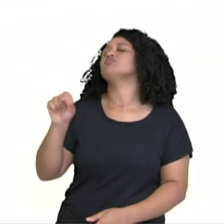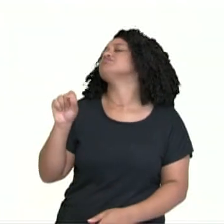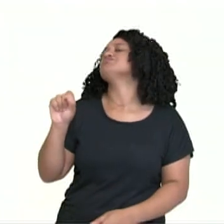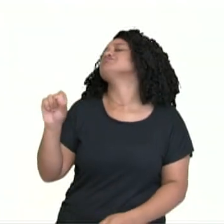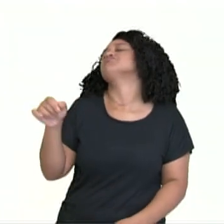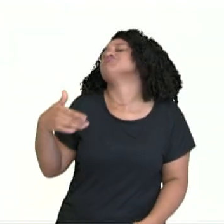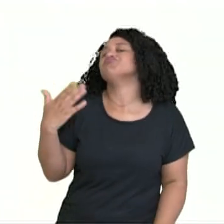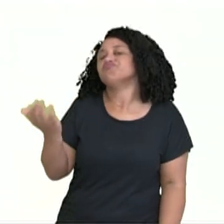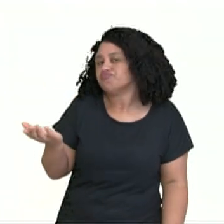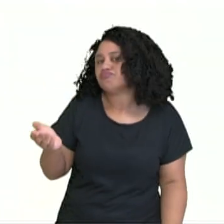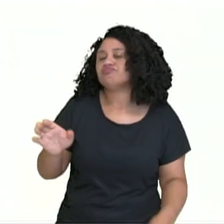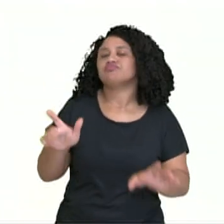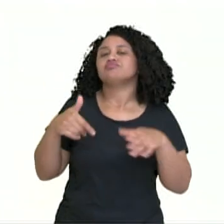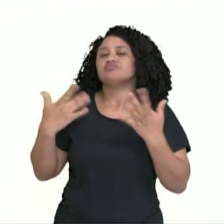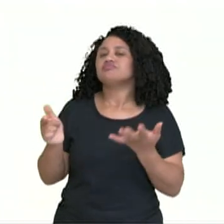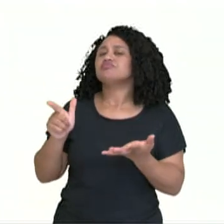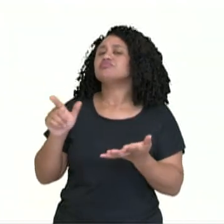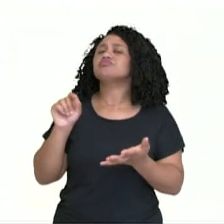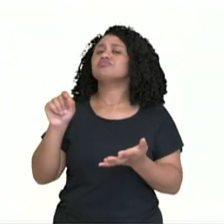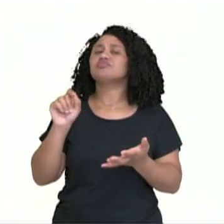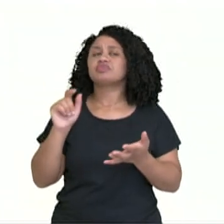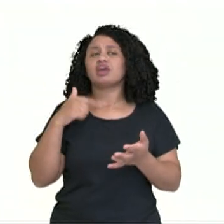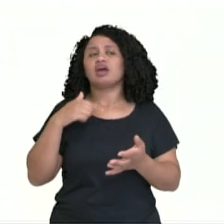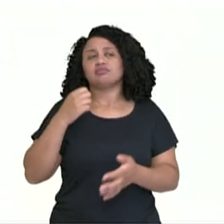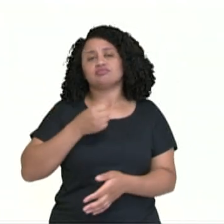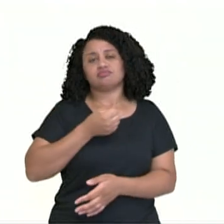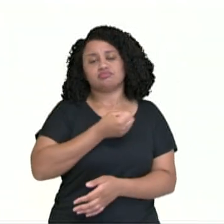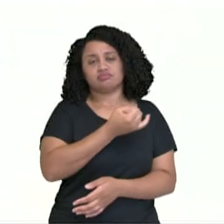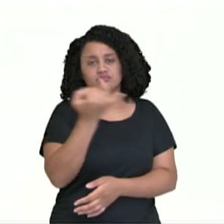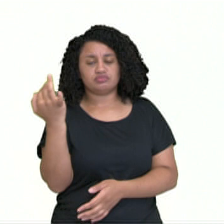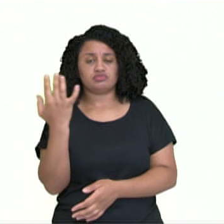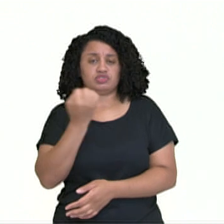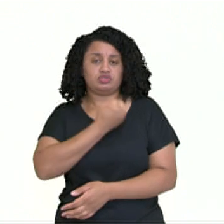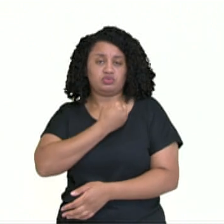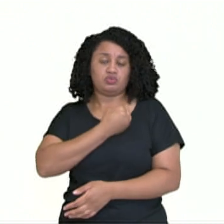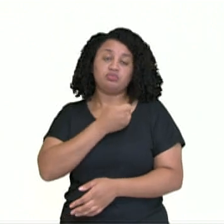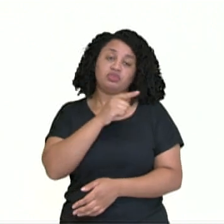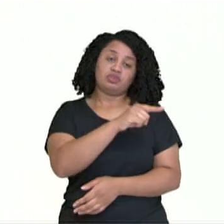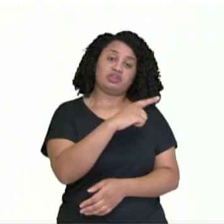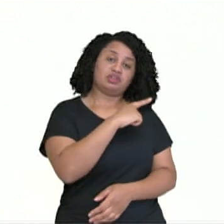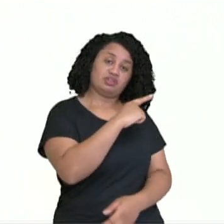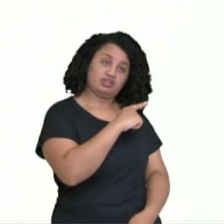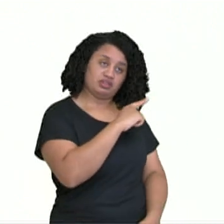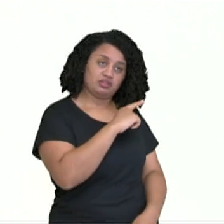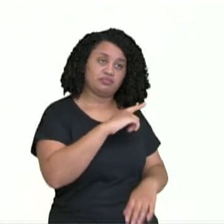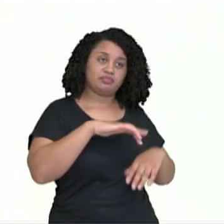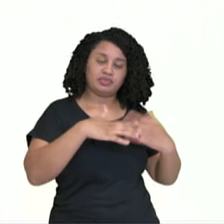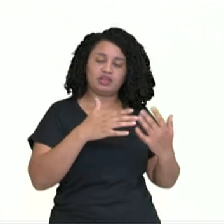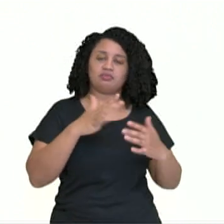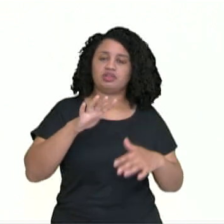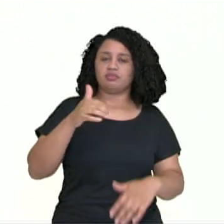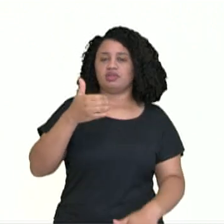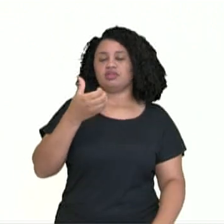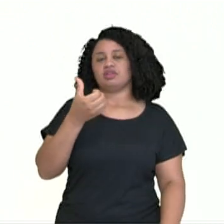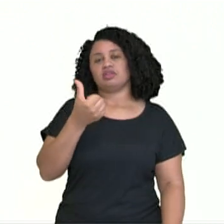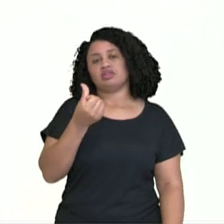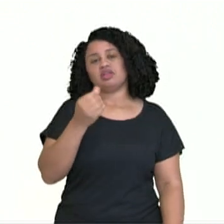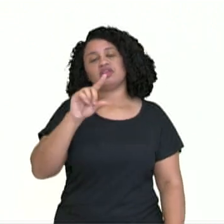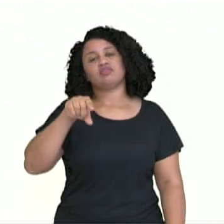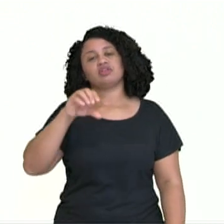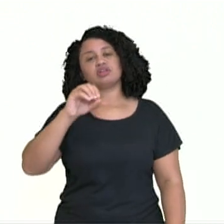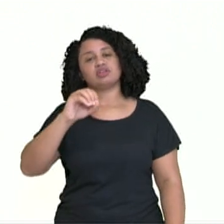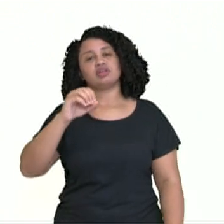nada mais é do que a quantidade do número de Avogadro, ou seja, é aproximadamente